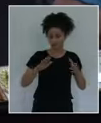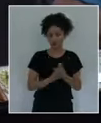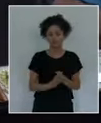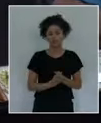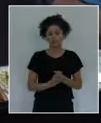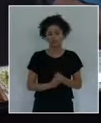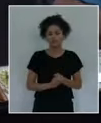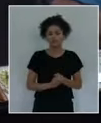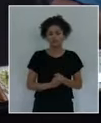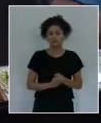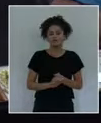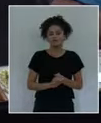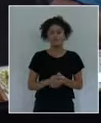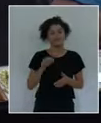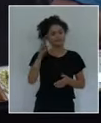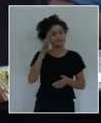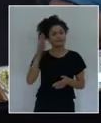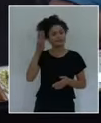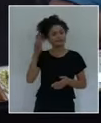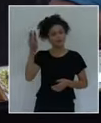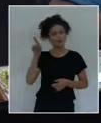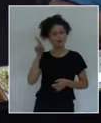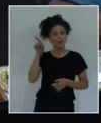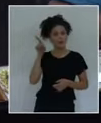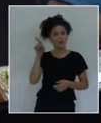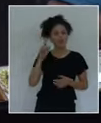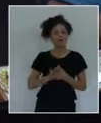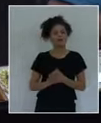estão disponíveis no portal do